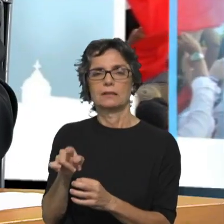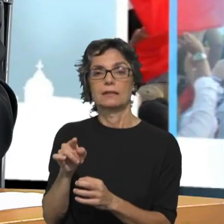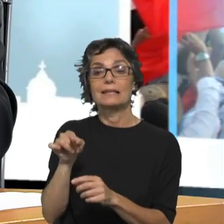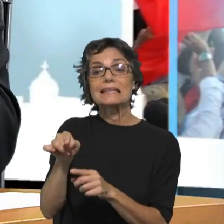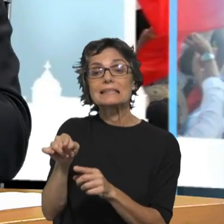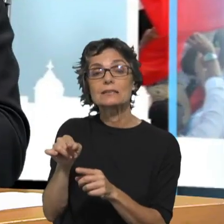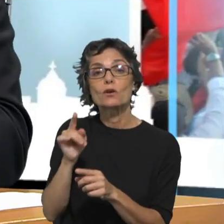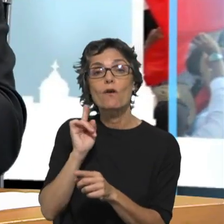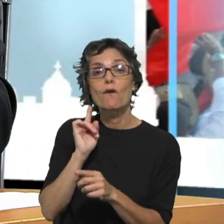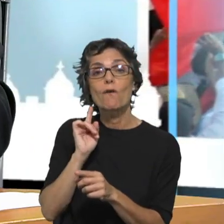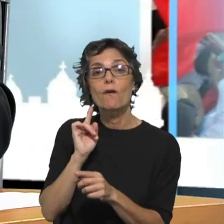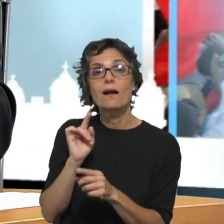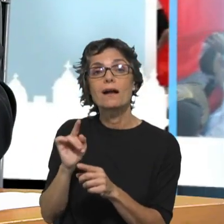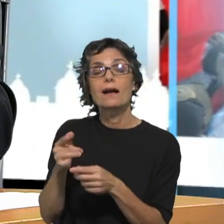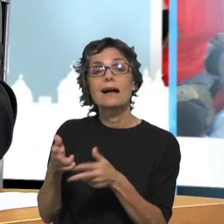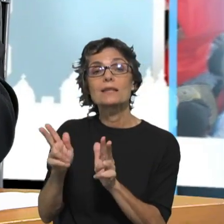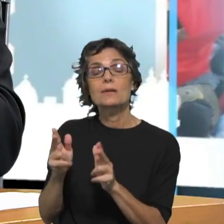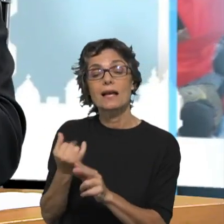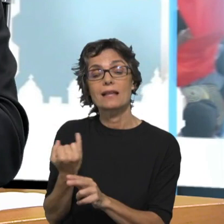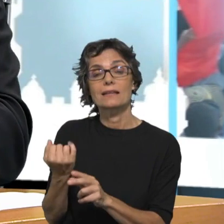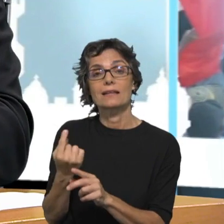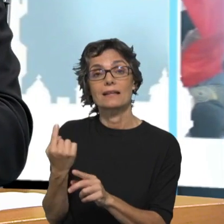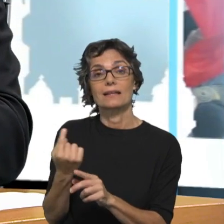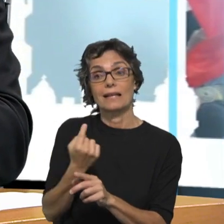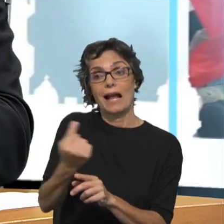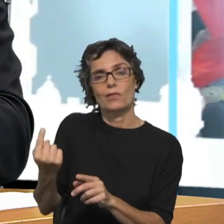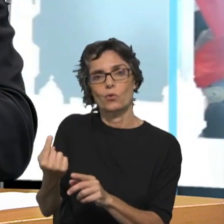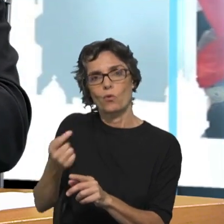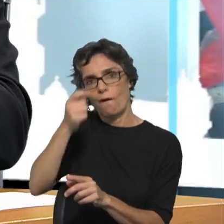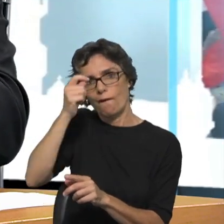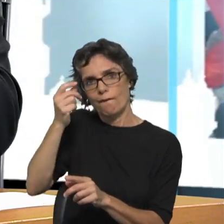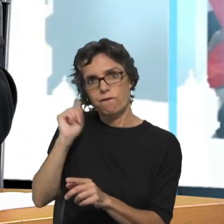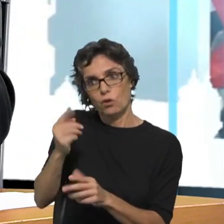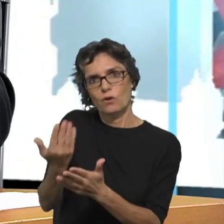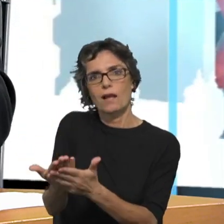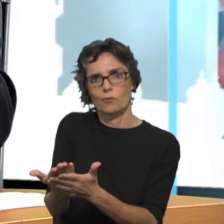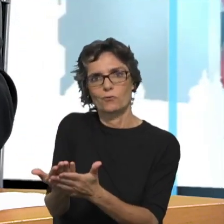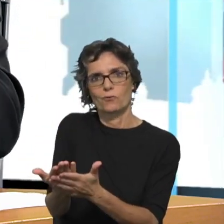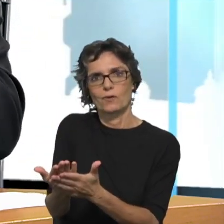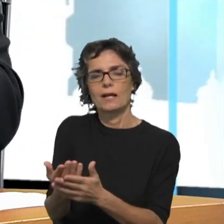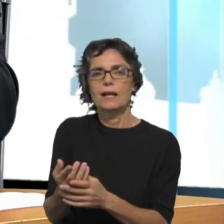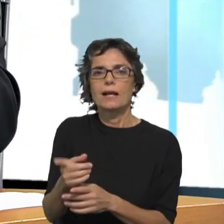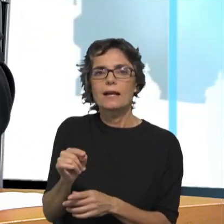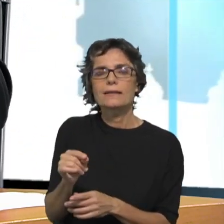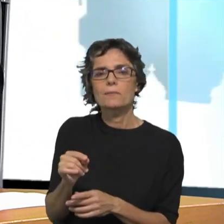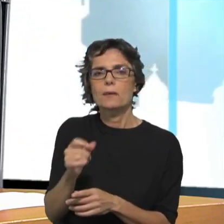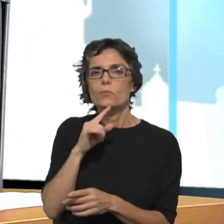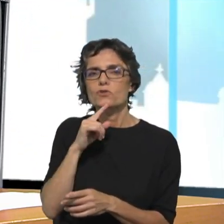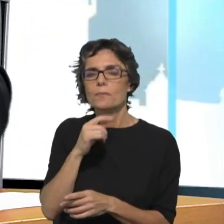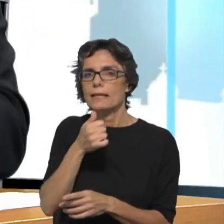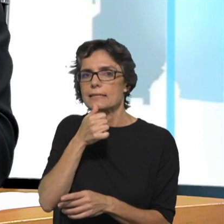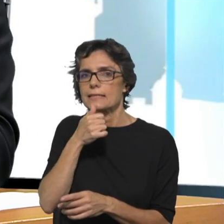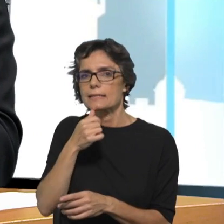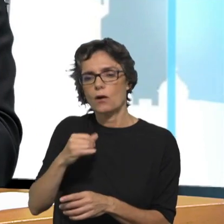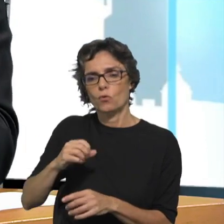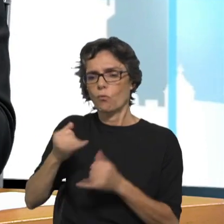que valorizam é a liberdade individual. E até algo curioso que é poder tomar decisões sem pressões da família e da